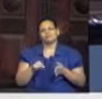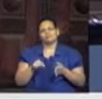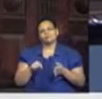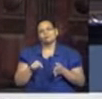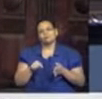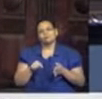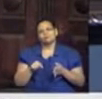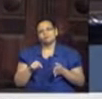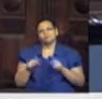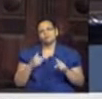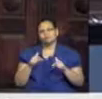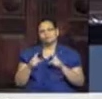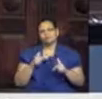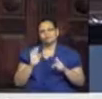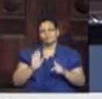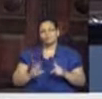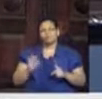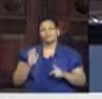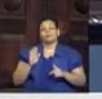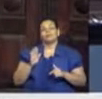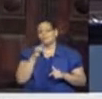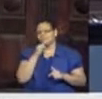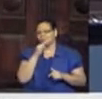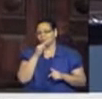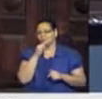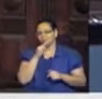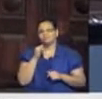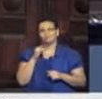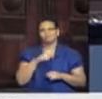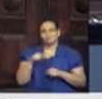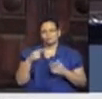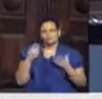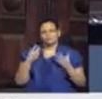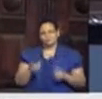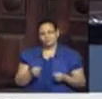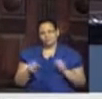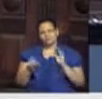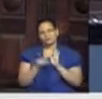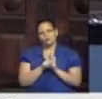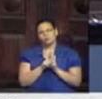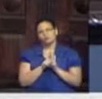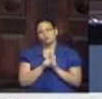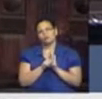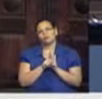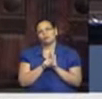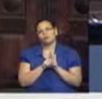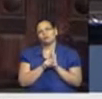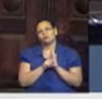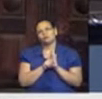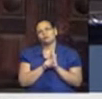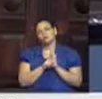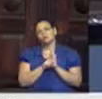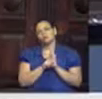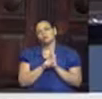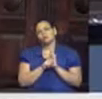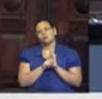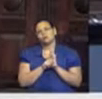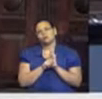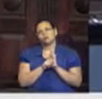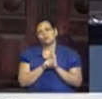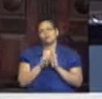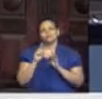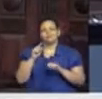né? E a época que aprovamos a lei para parar